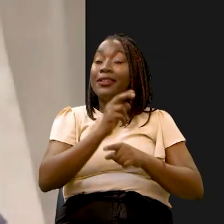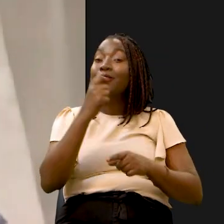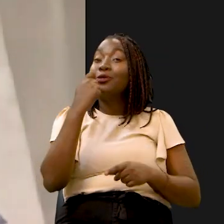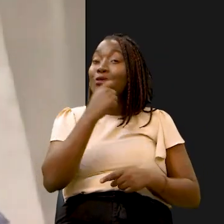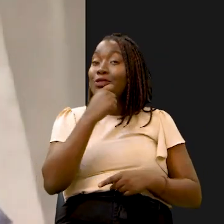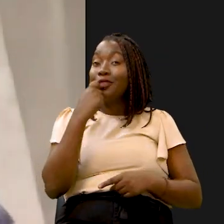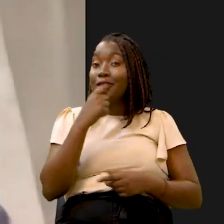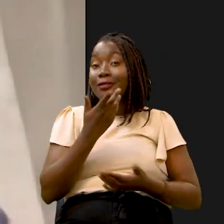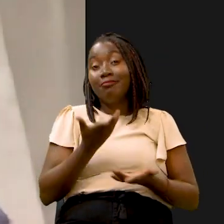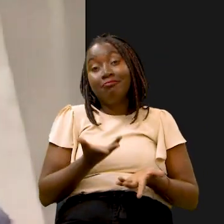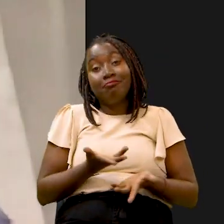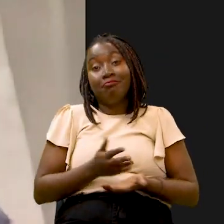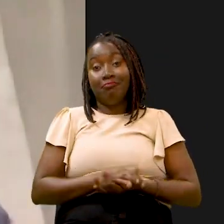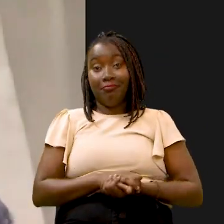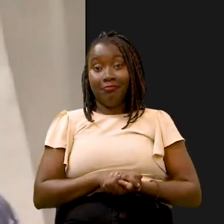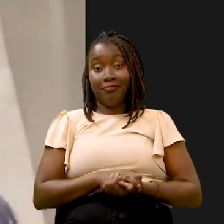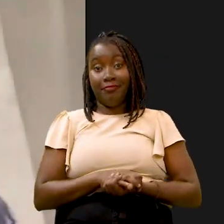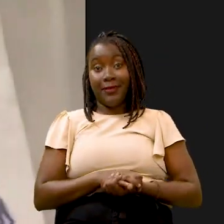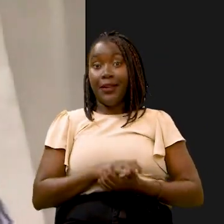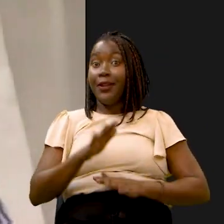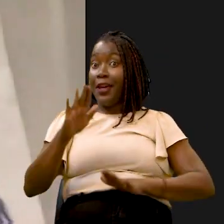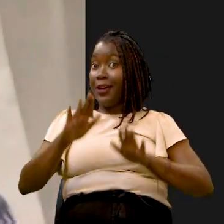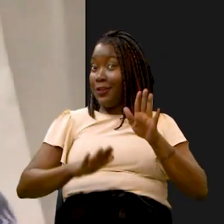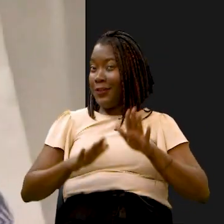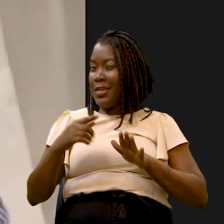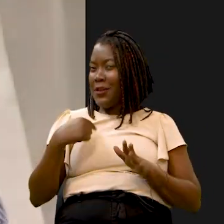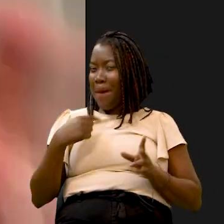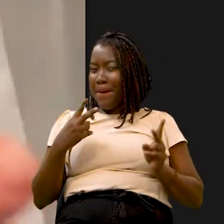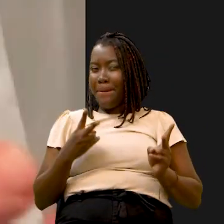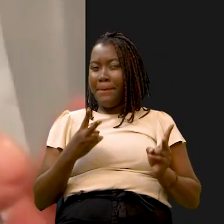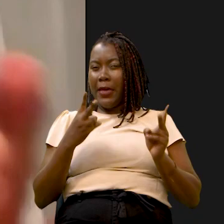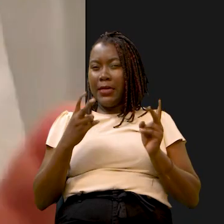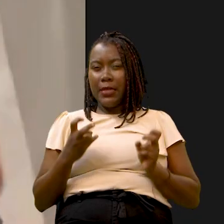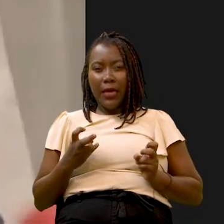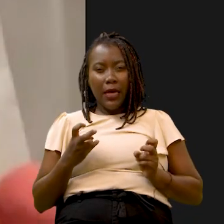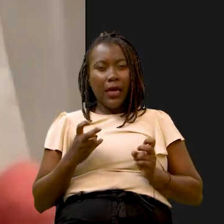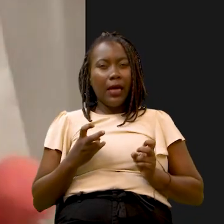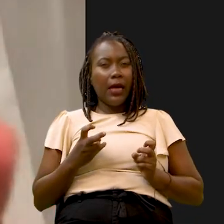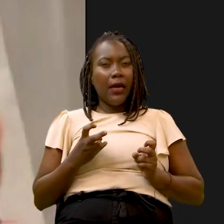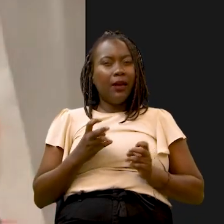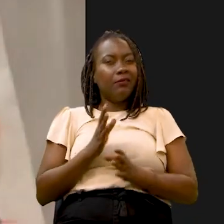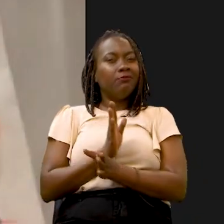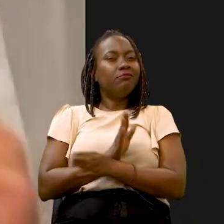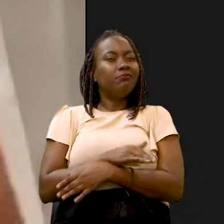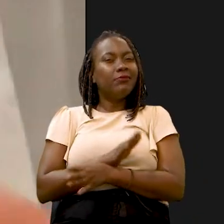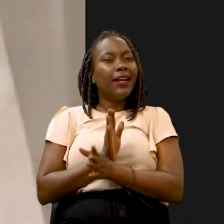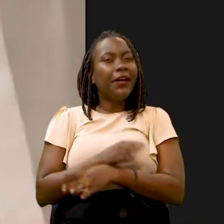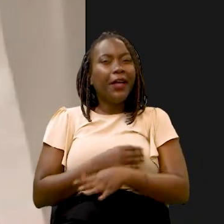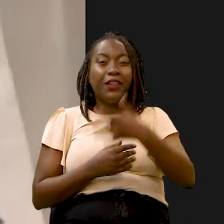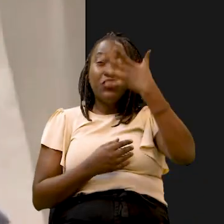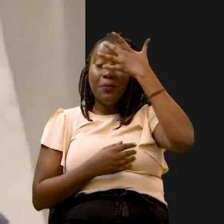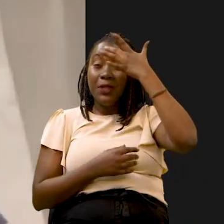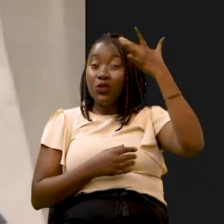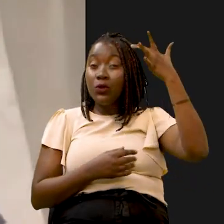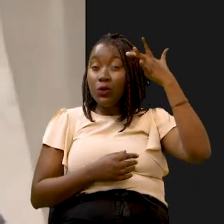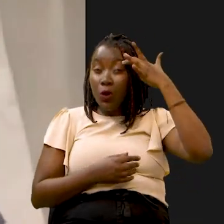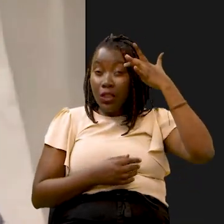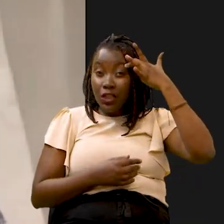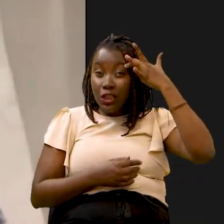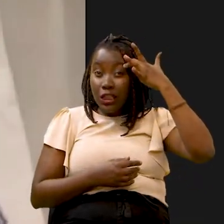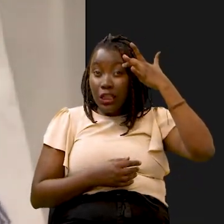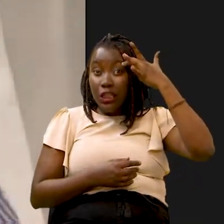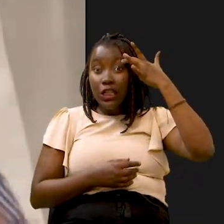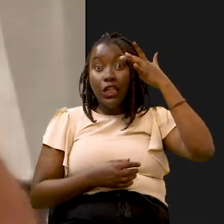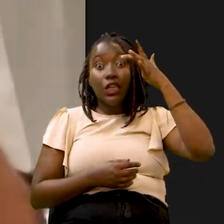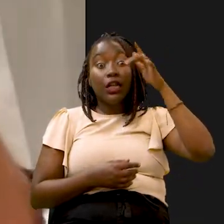especialmente para a proteção dos lábios. Então, às vezes eu percebo uma certa displicência das